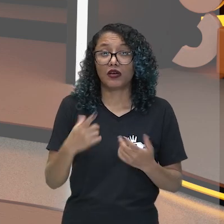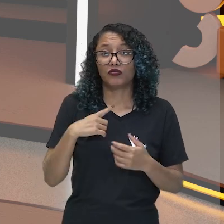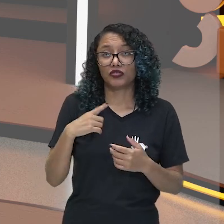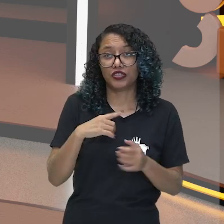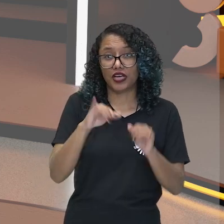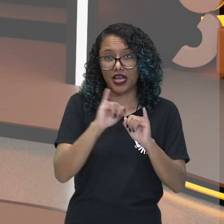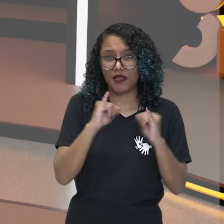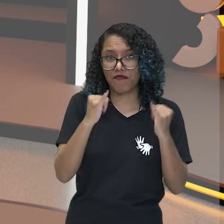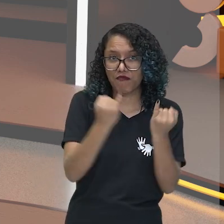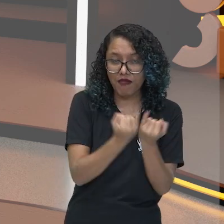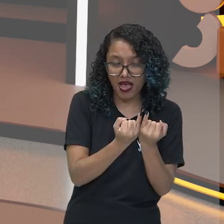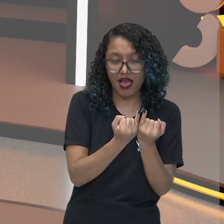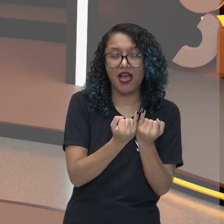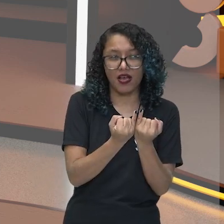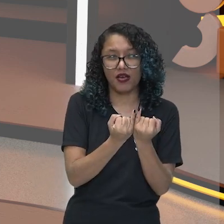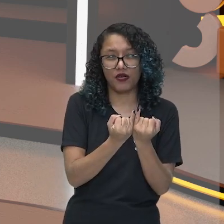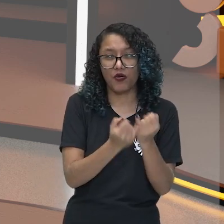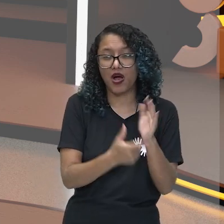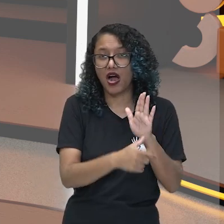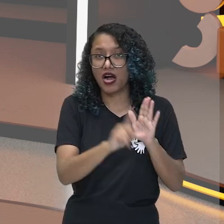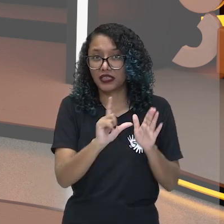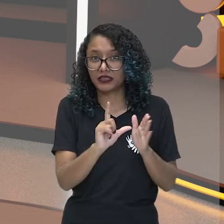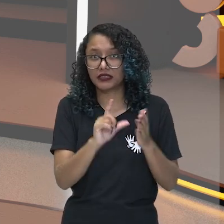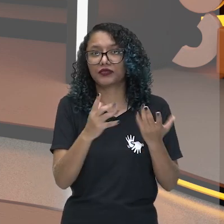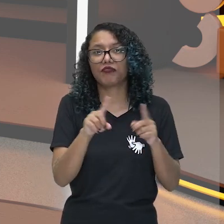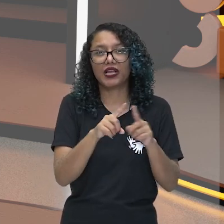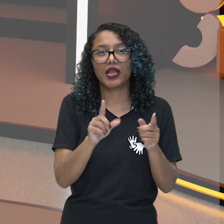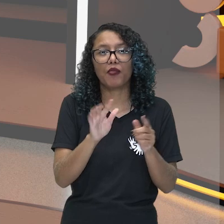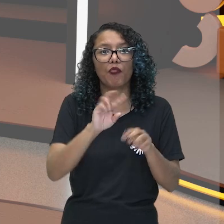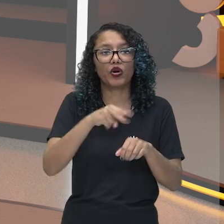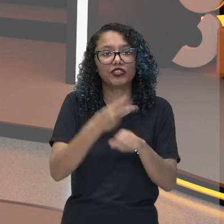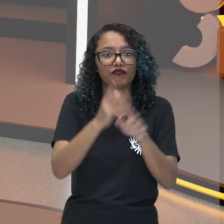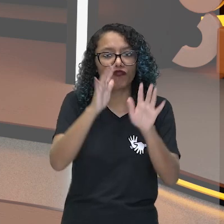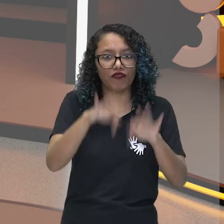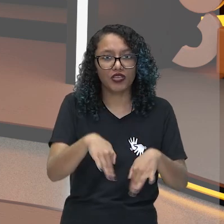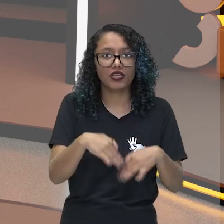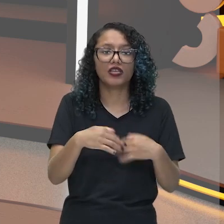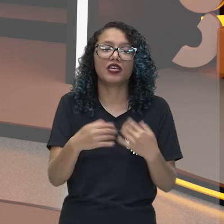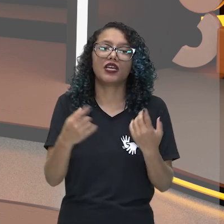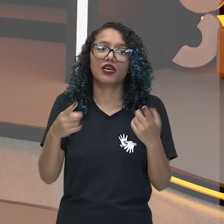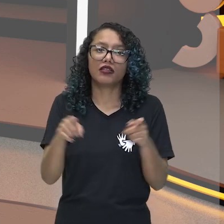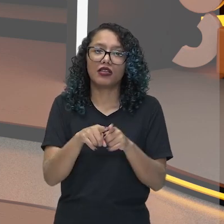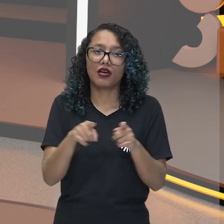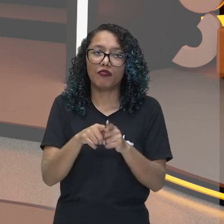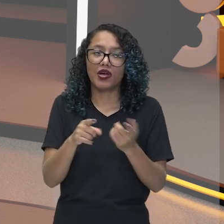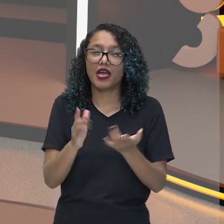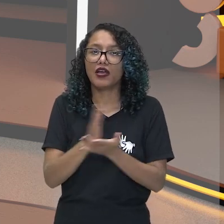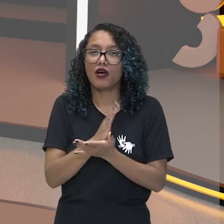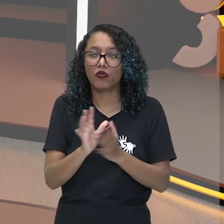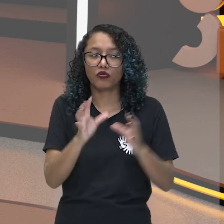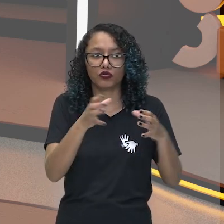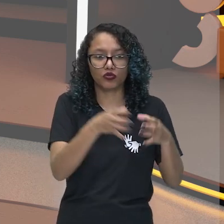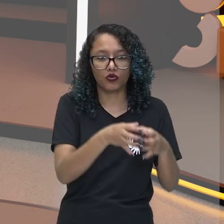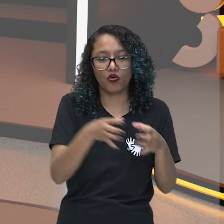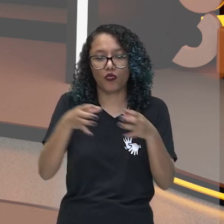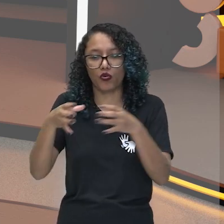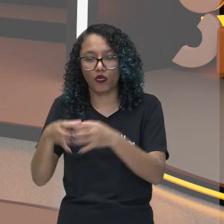eles somem após a Primeira Guerra Mundial. Os países se alinham com esse modelo